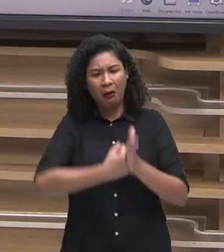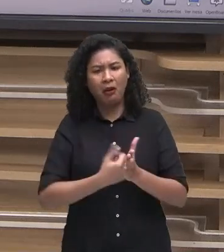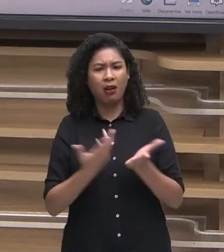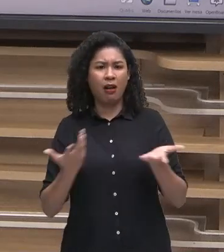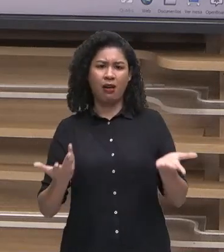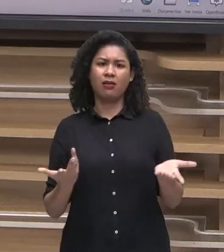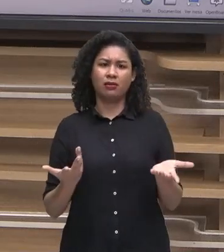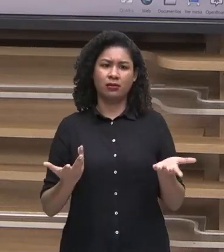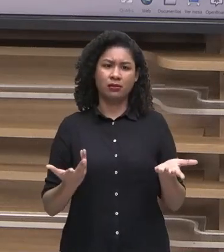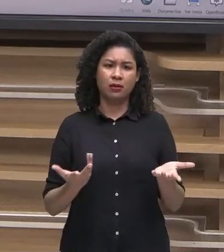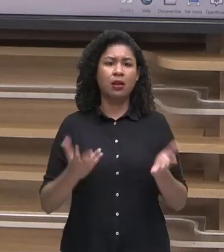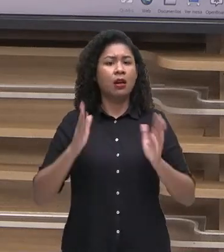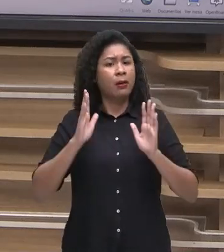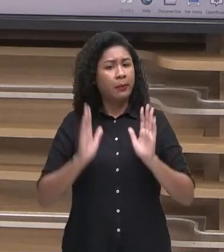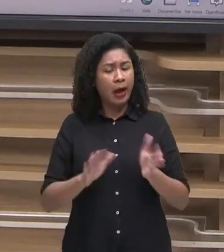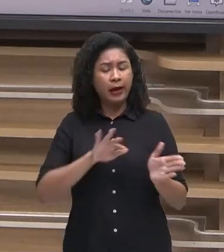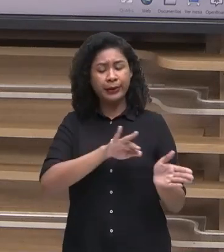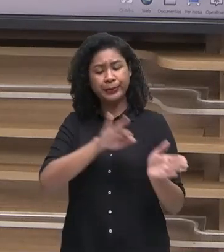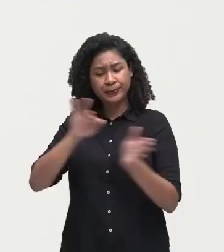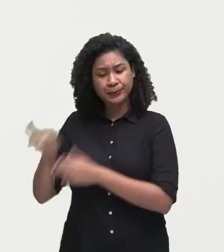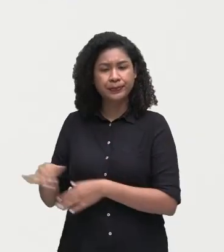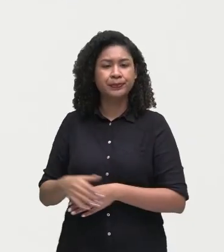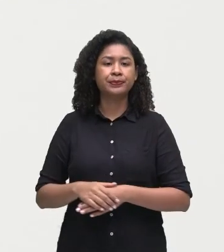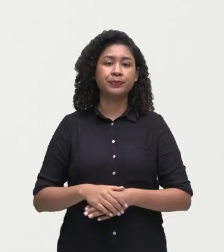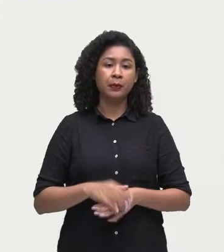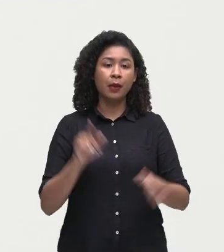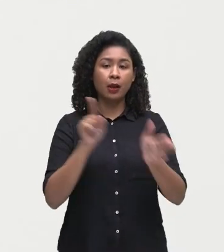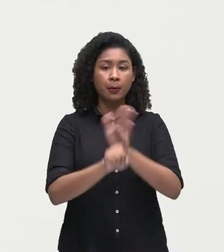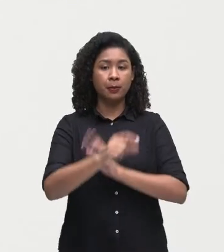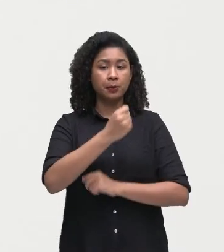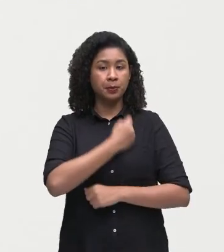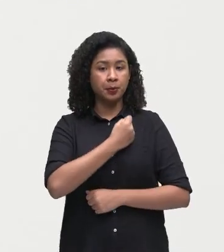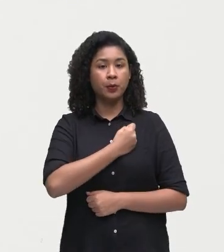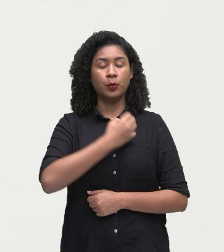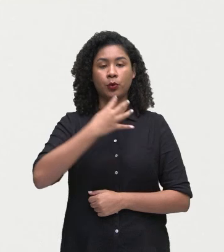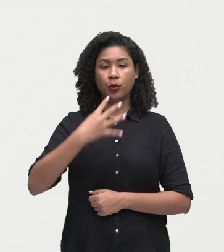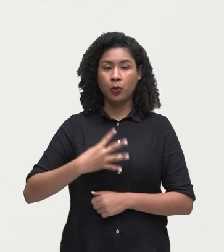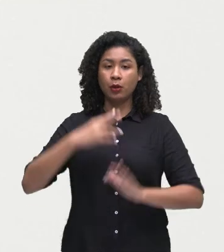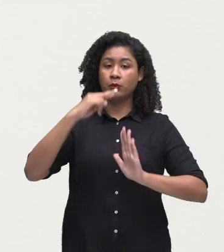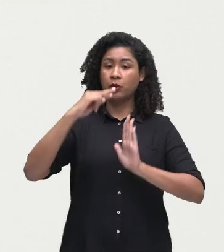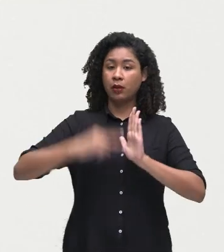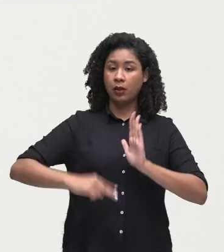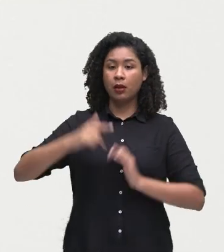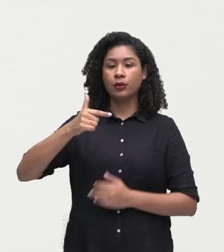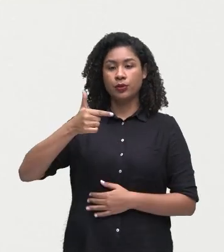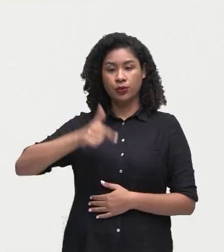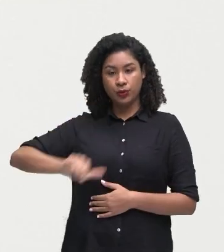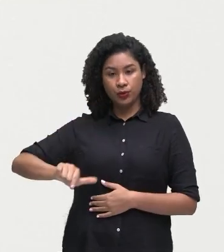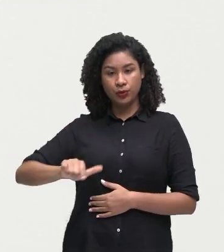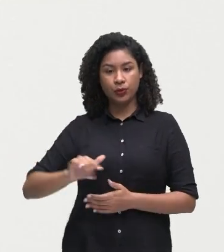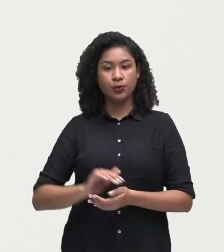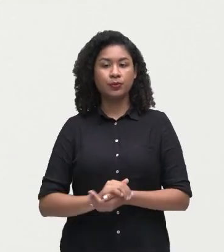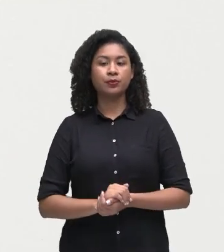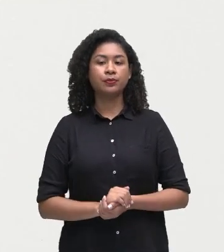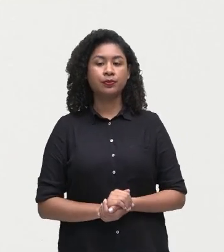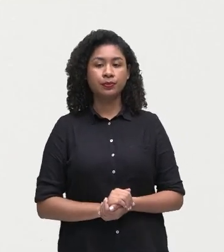Então vamos agora, sem mais delongas, a quarta questão. Vamos ler e relê-la mais uma vez.